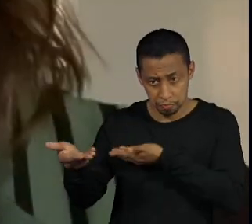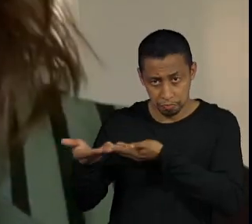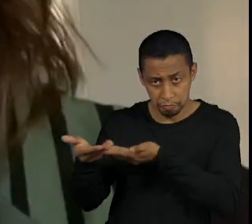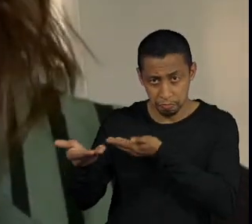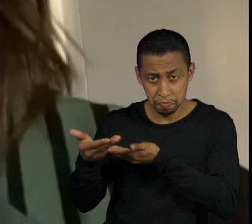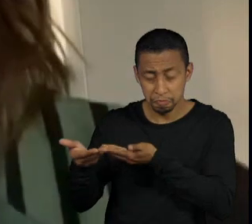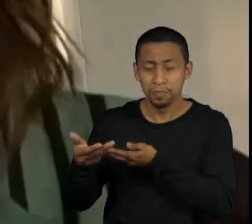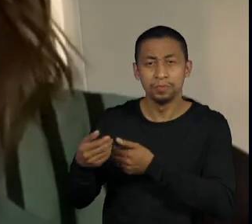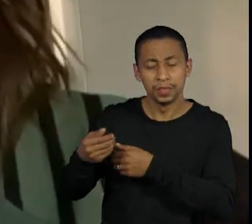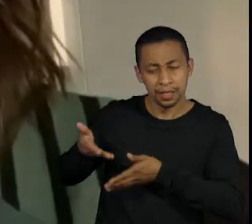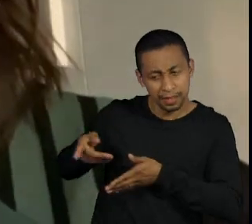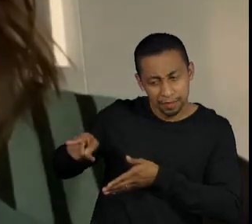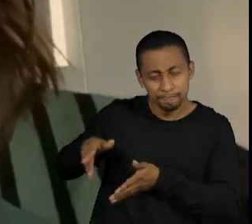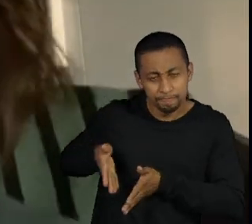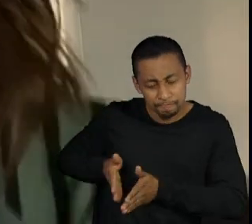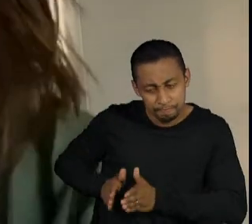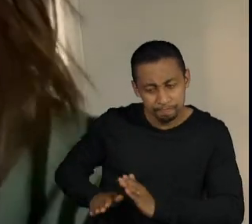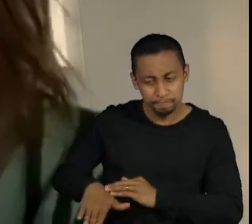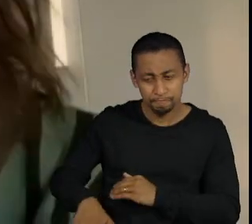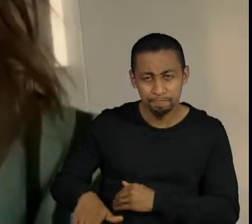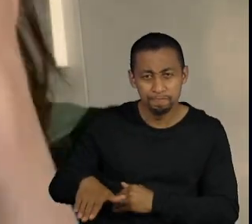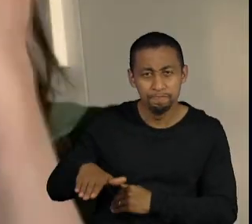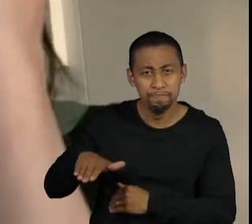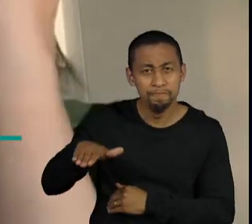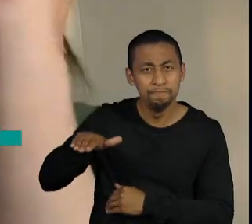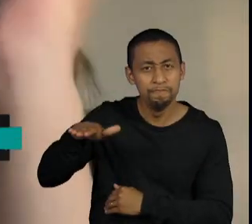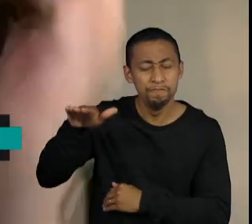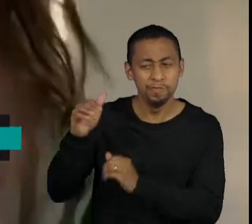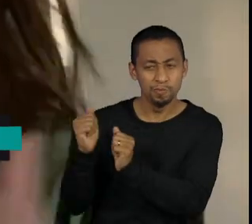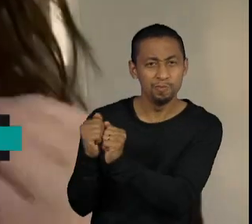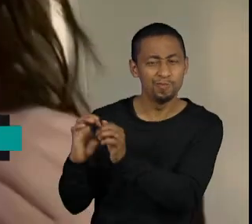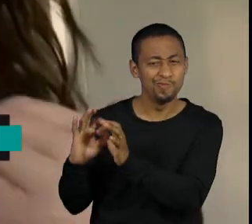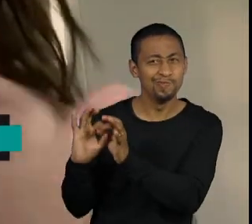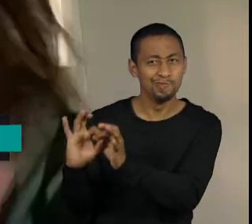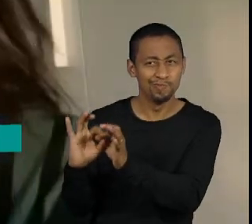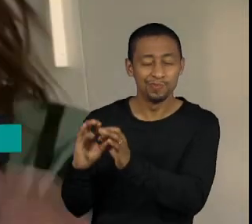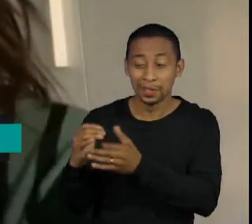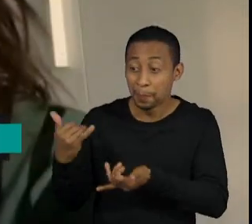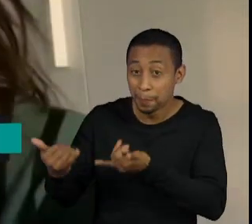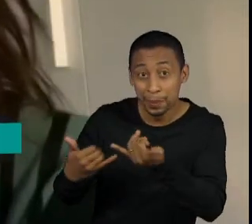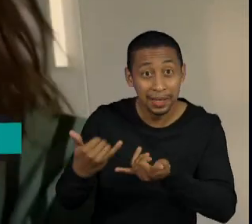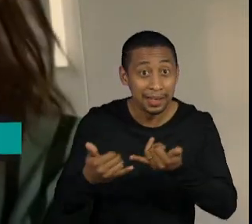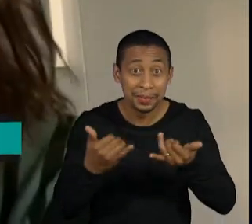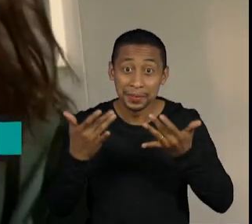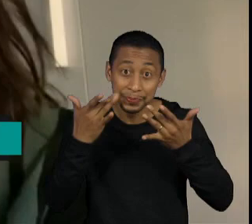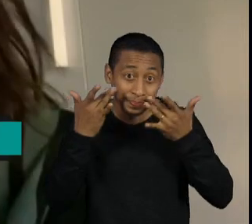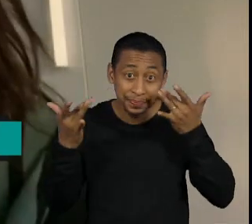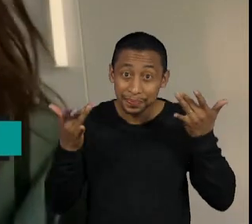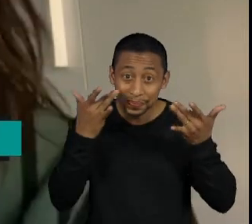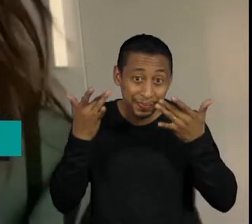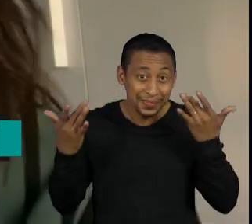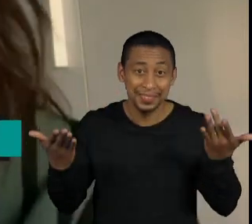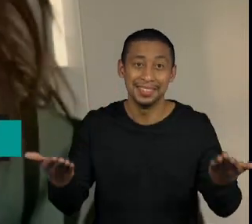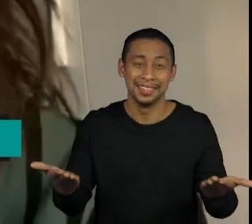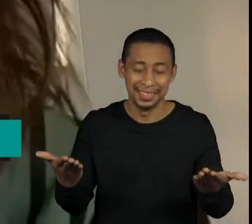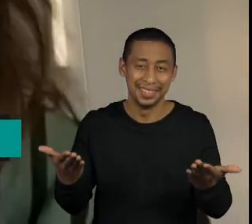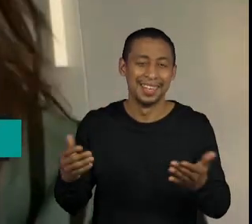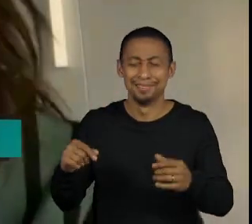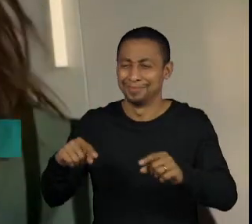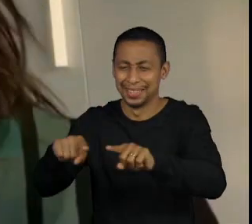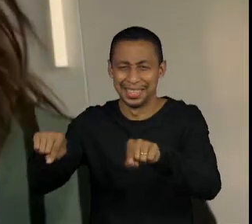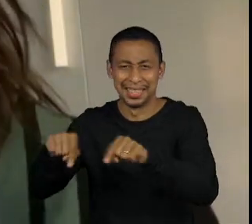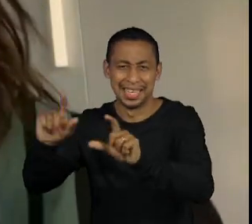Desde que ela nasceu, a gente sempre foi muito unida. A gente brincava de fazer teatro, né? Isso, fazia teatrinho na